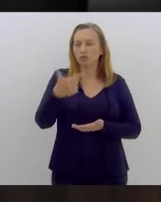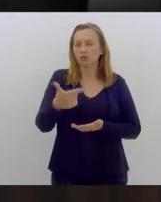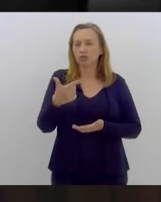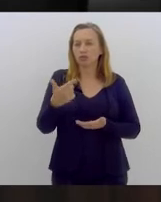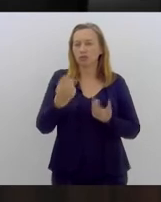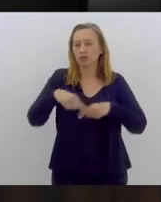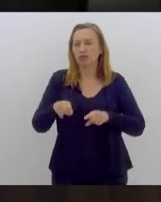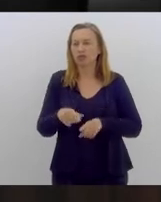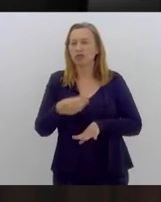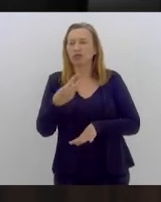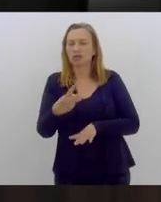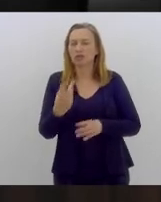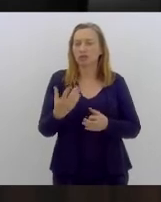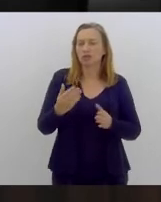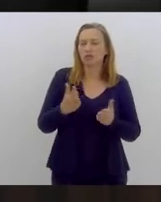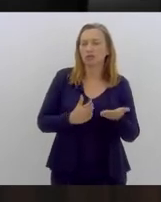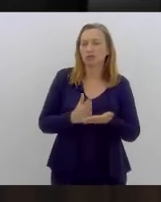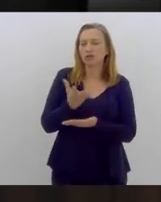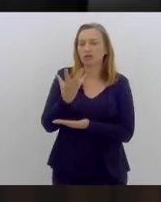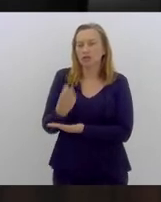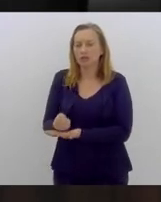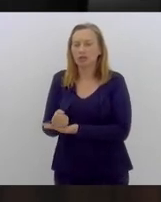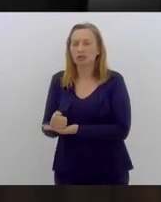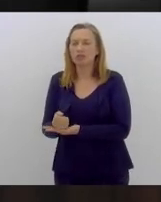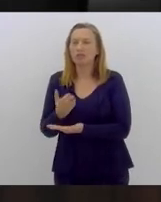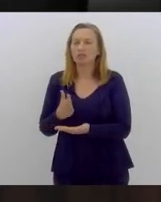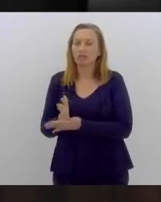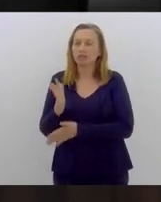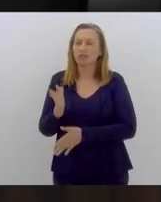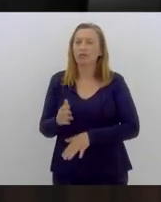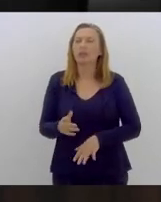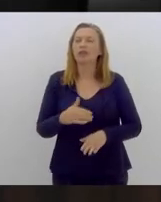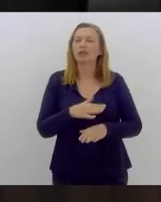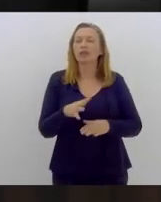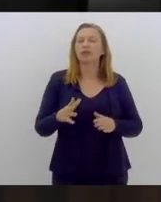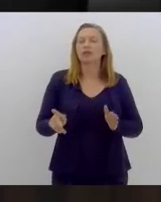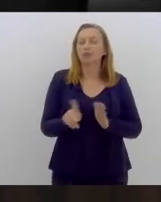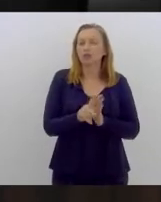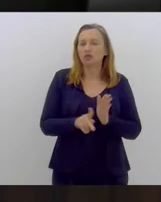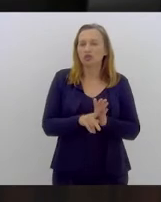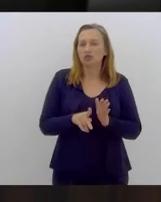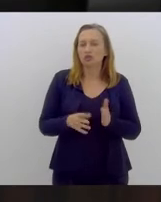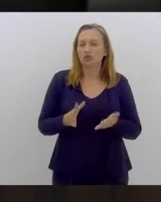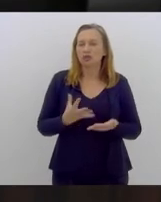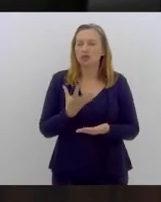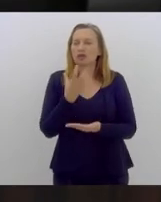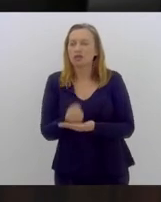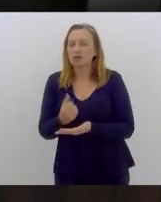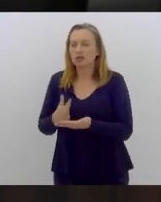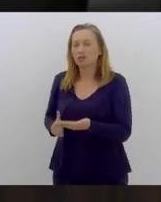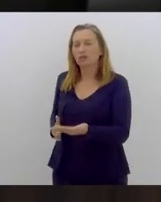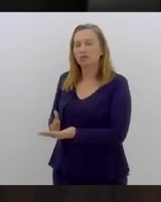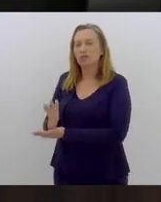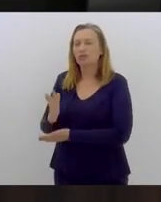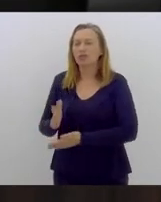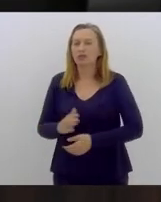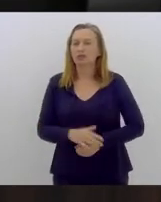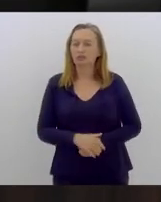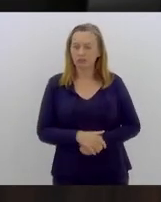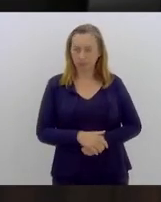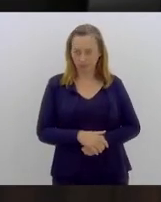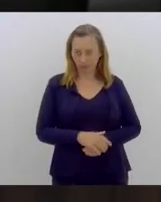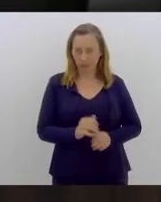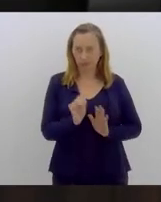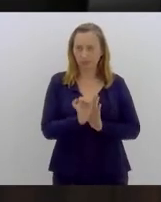Senhores que aprovam, permaneçam como estão, aprovado. Em votação, projeto assim emendado. Senhores que aprovam, permaneçam como estão, aprovado. Vai à